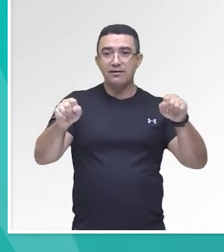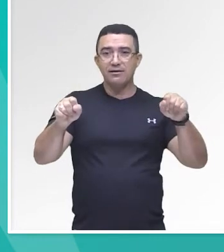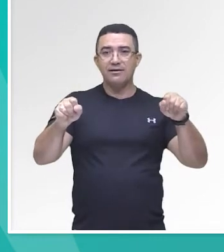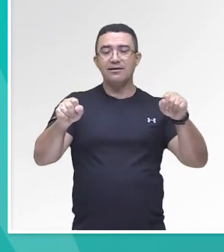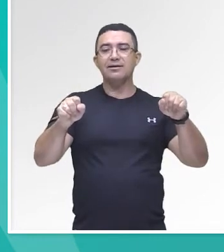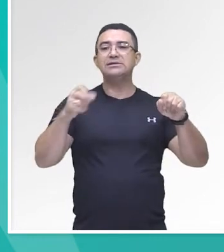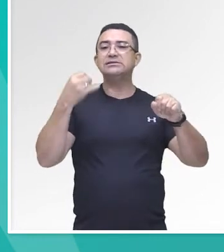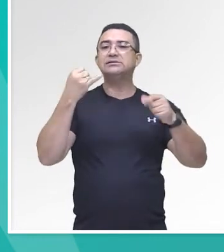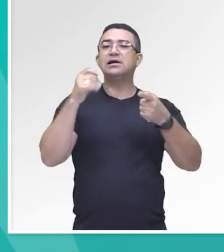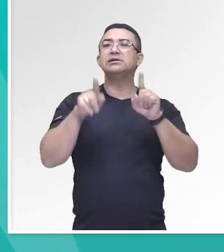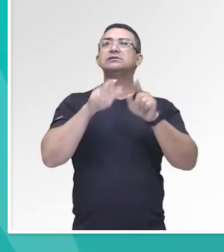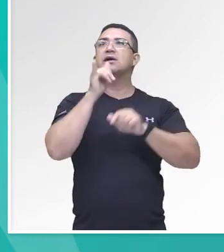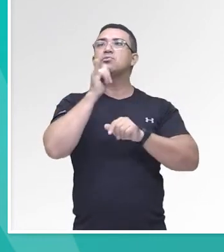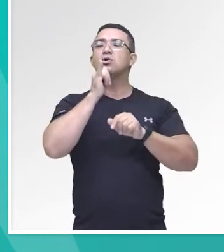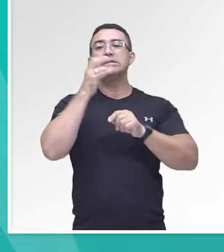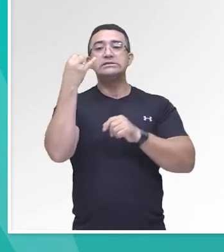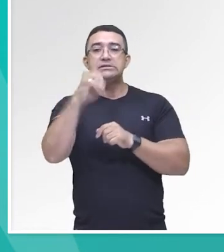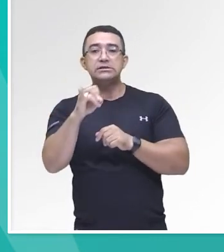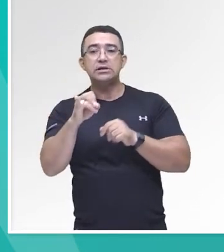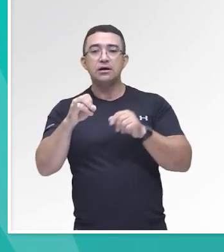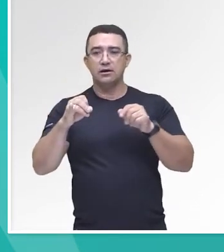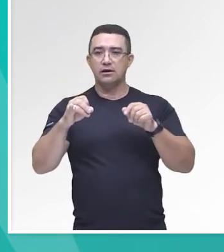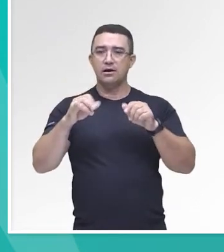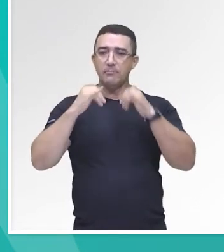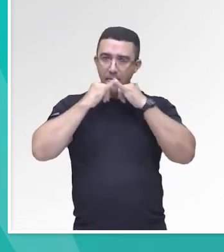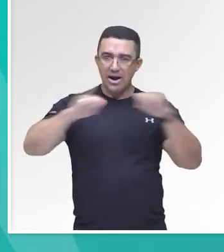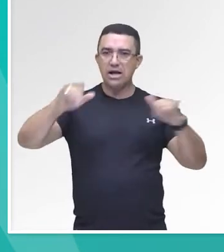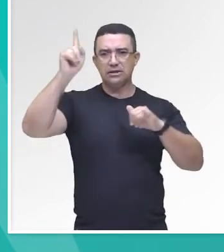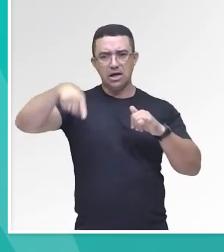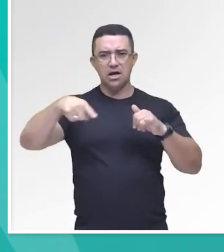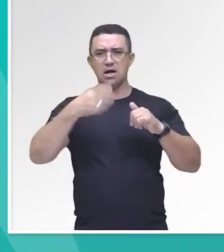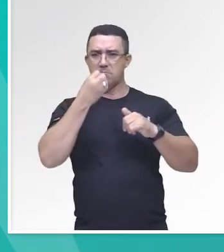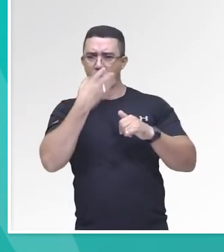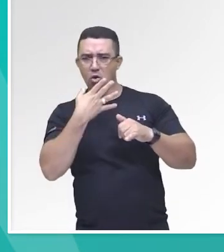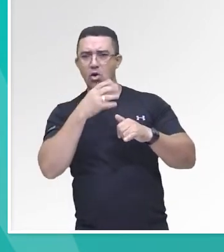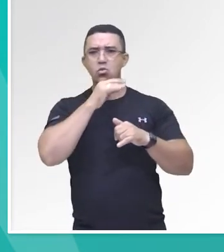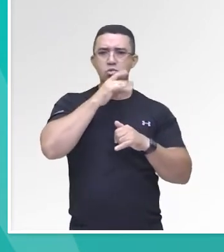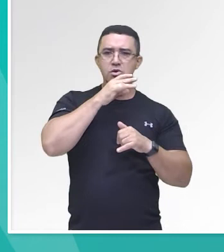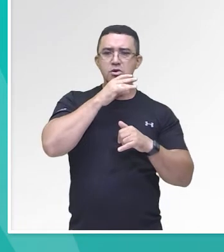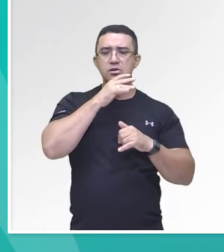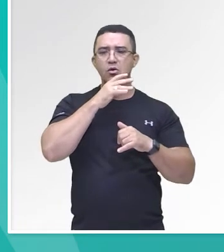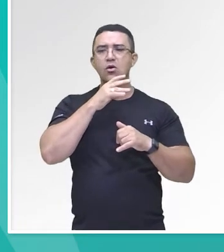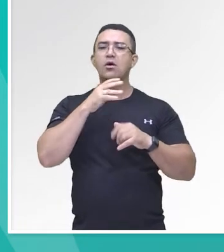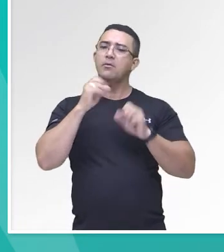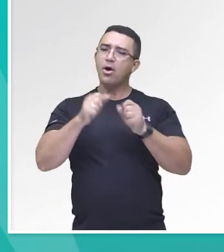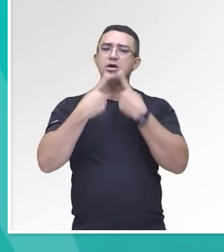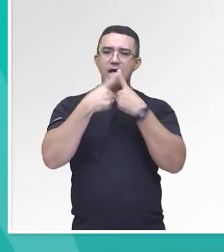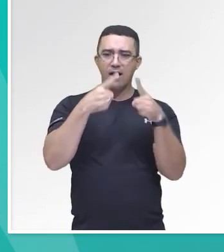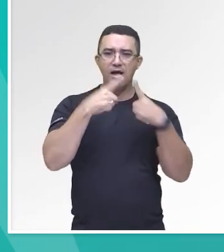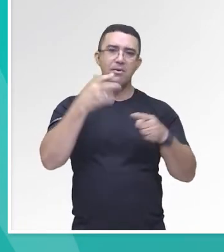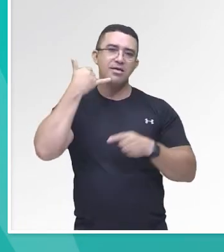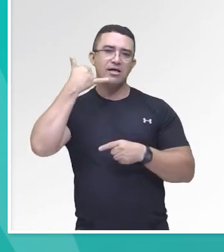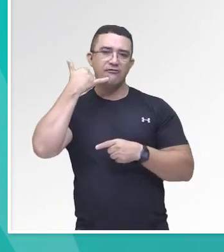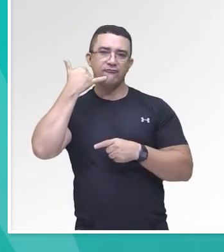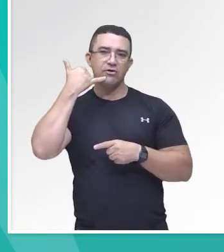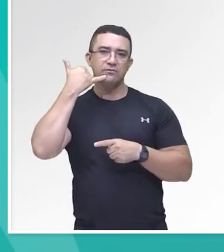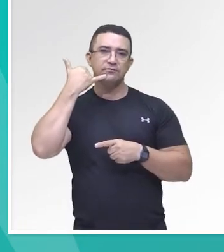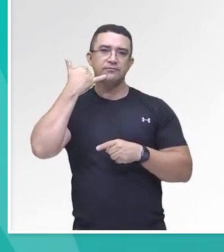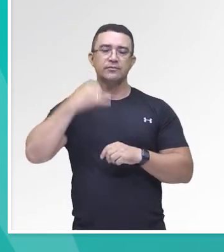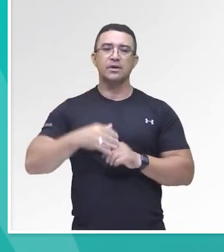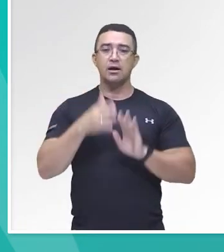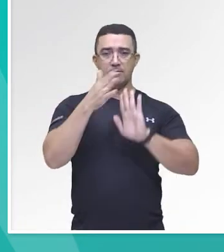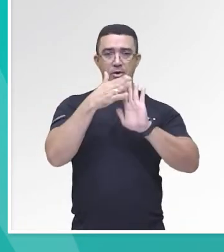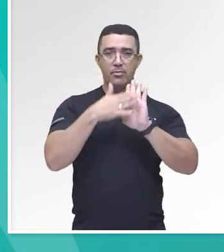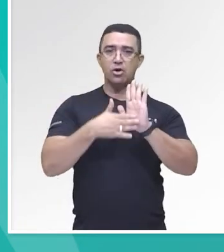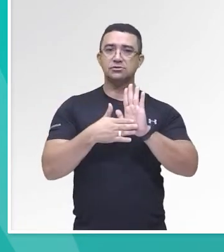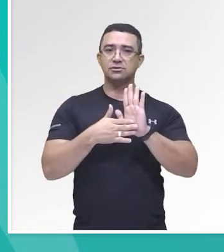na mídia. E aí, a gente finalizou observando que nessa proposta de intervenção, que é também, vamos dizer